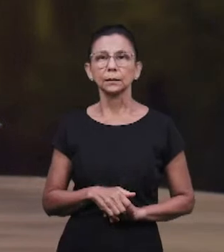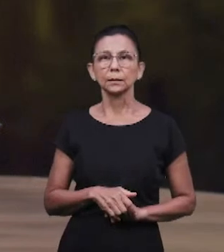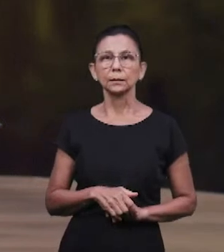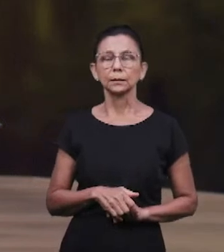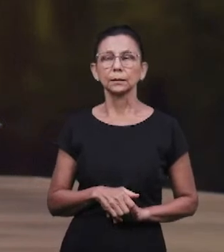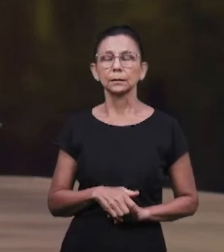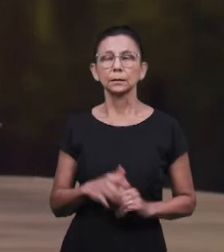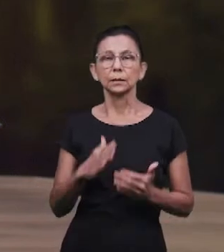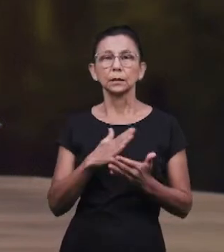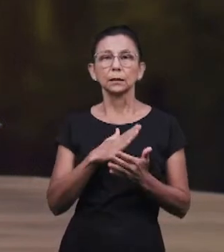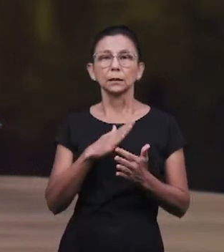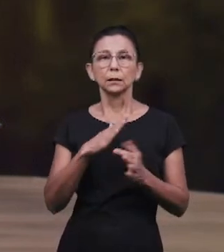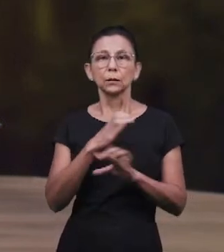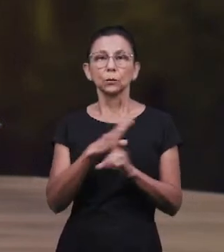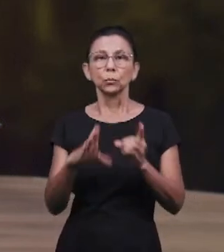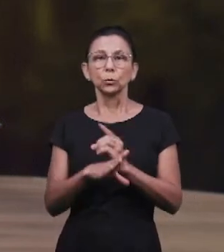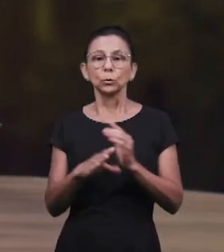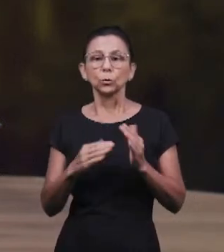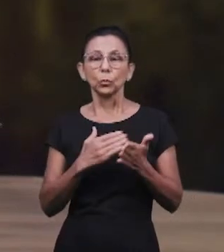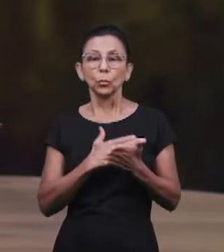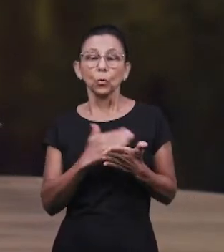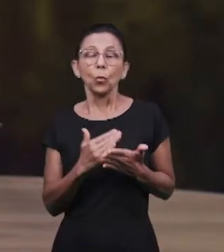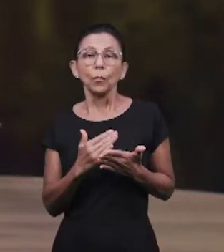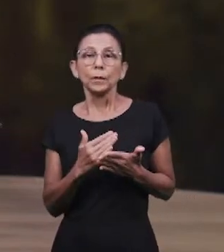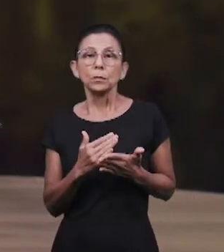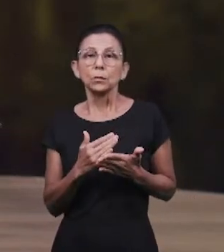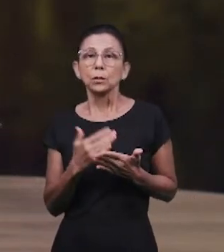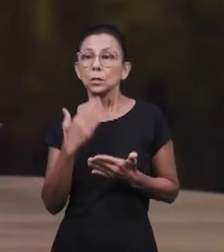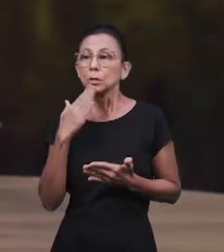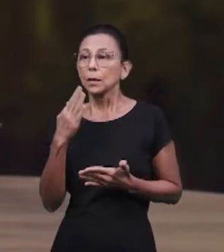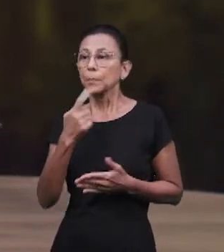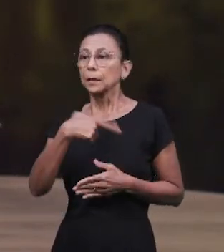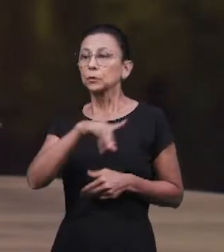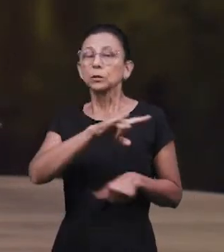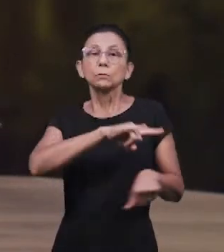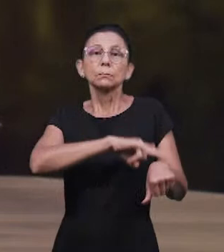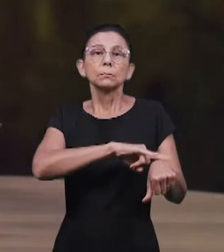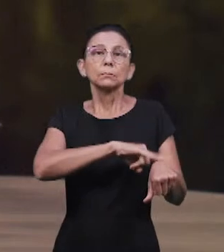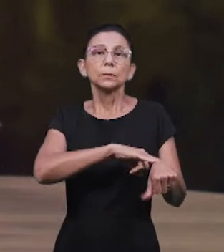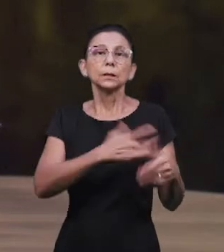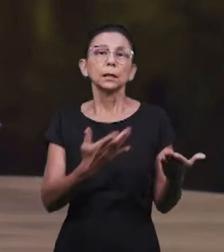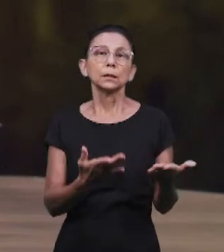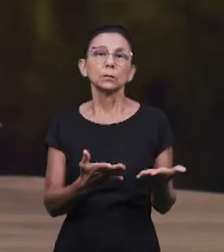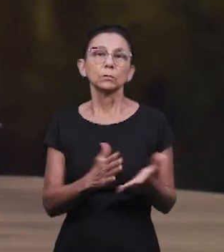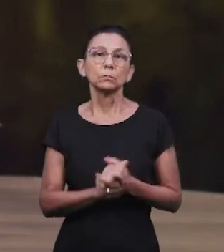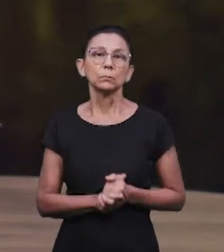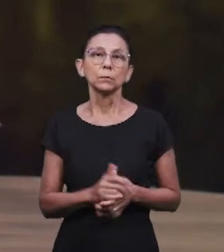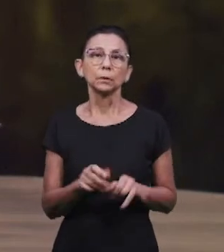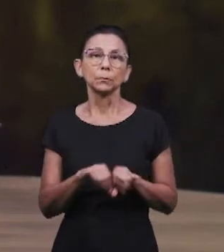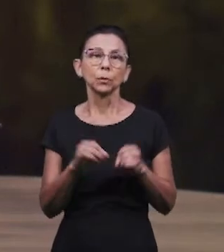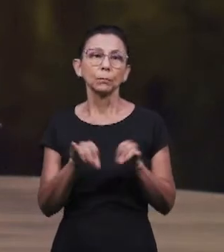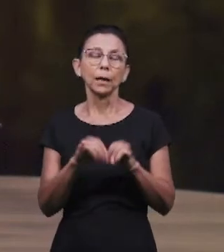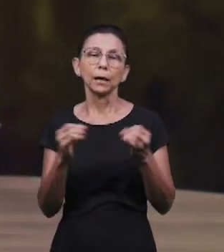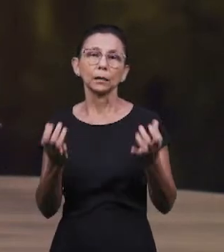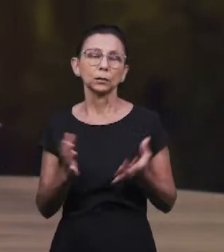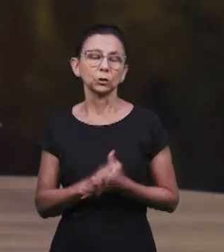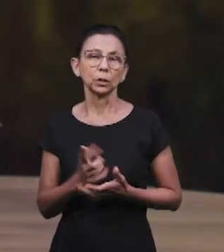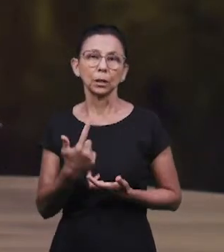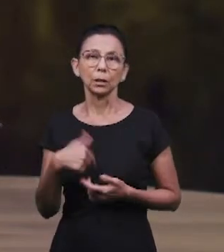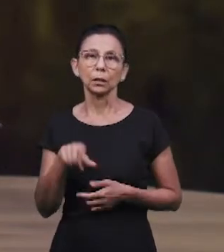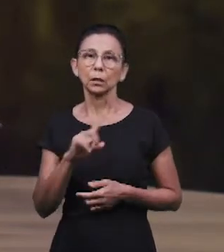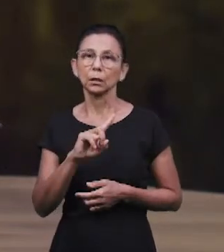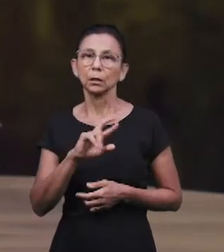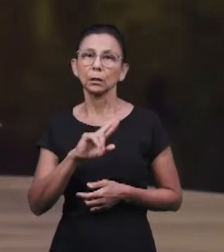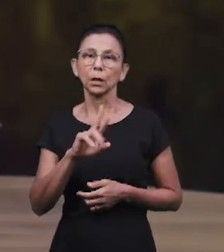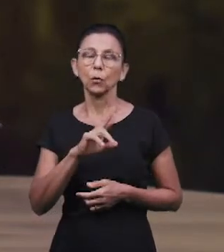a sentar um pouquinho, já dão sinal de que querem ir ao banheiro, para alguma bobagem,